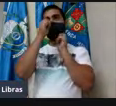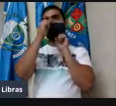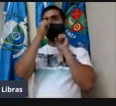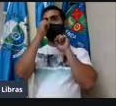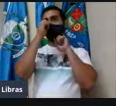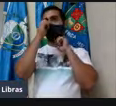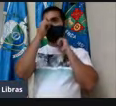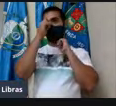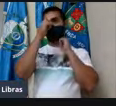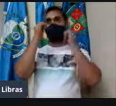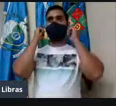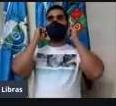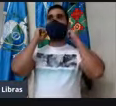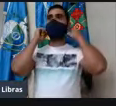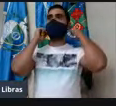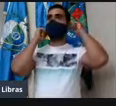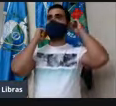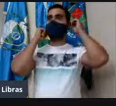Vereador Celcinho.